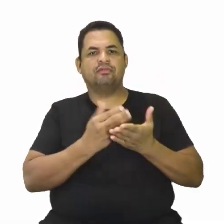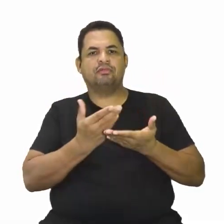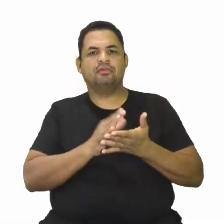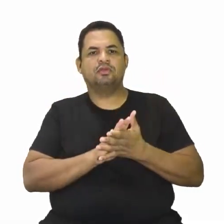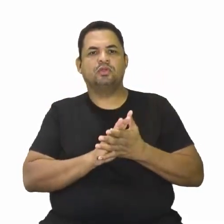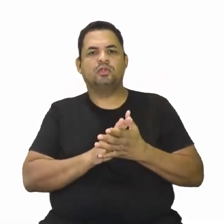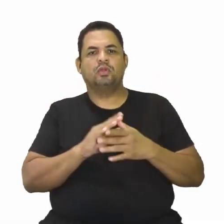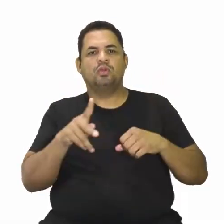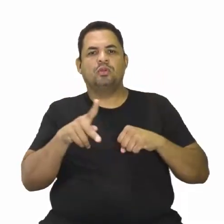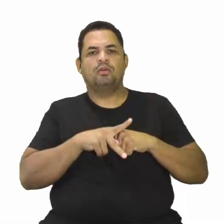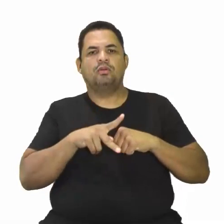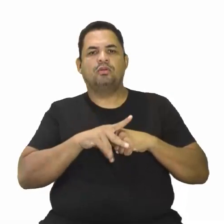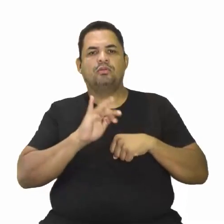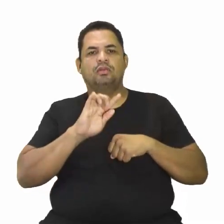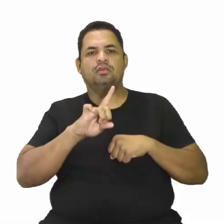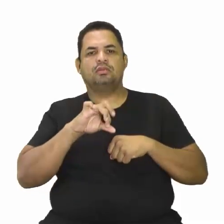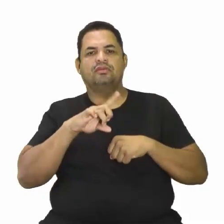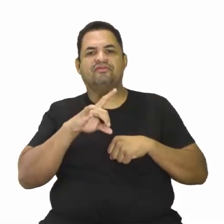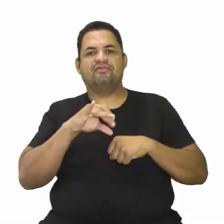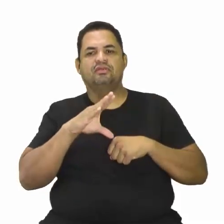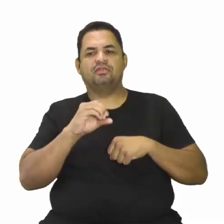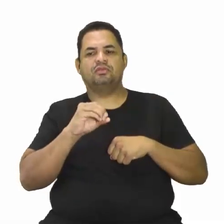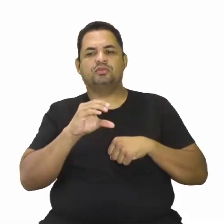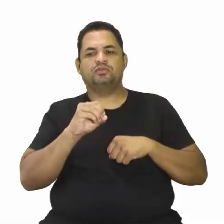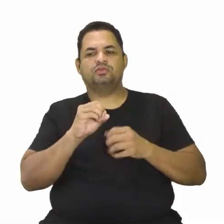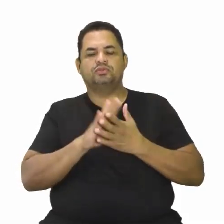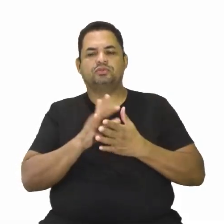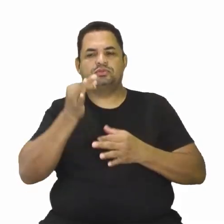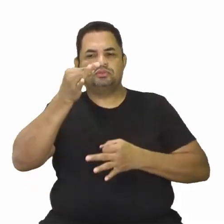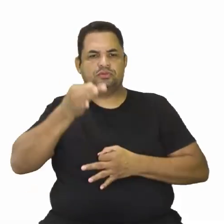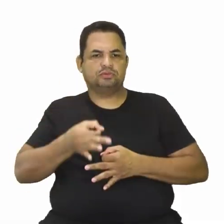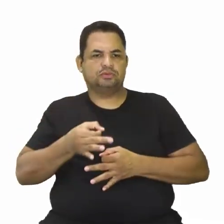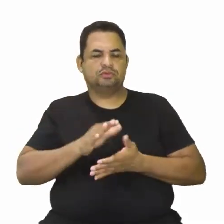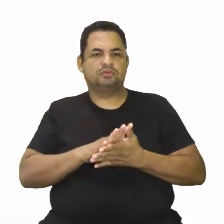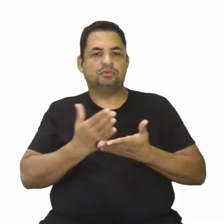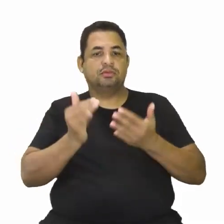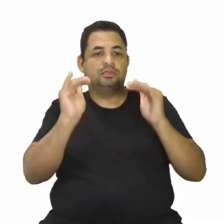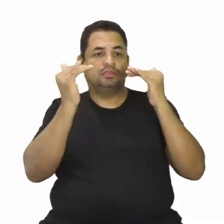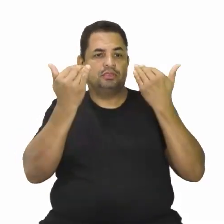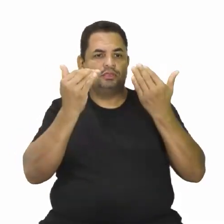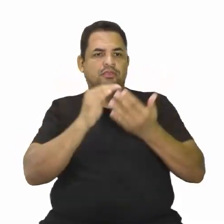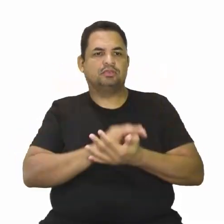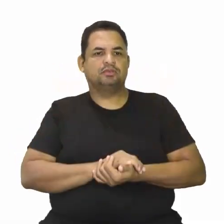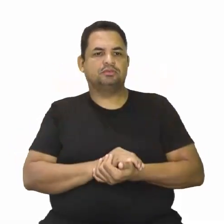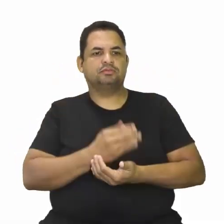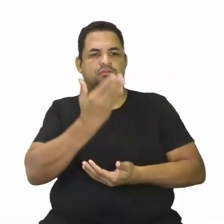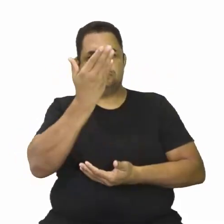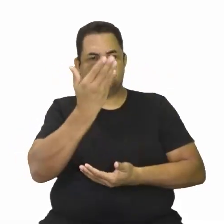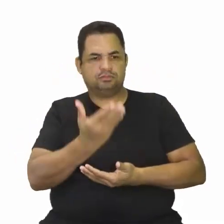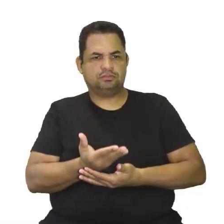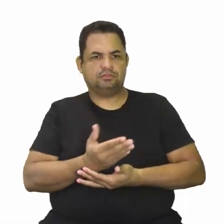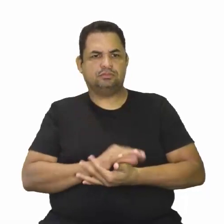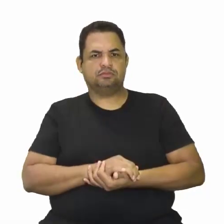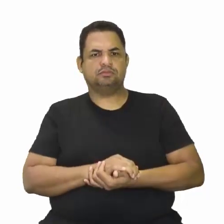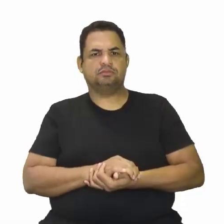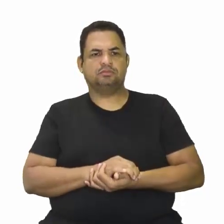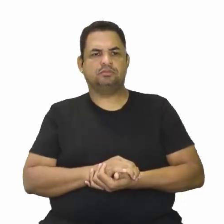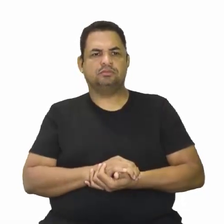indefinidos corretos. Ou seja, eu tenho que me atentar aqui se algum deles estão